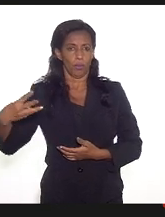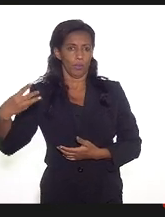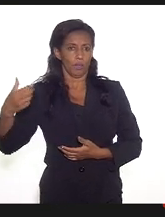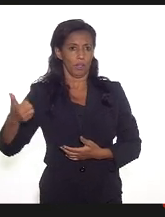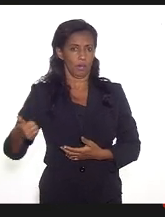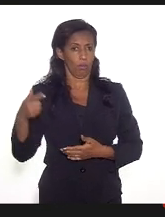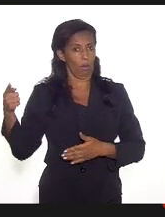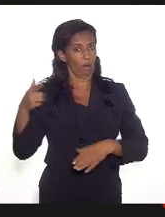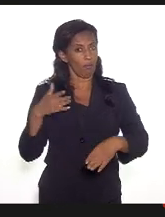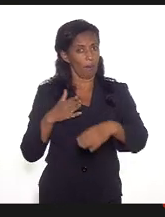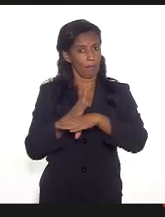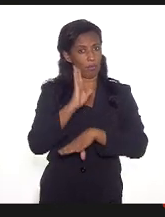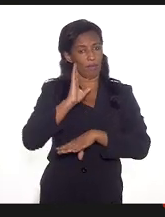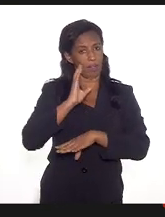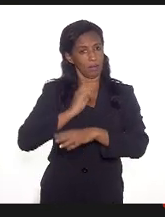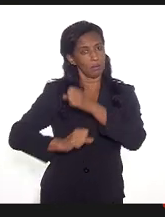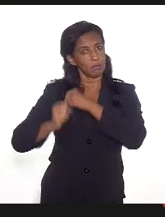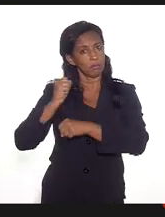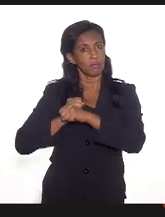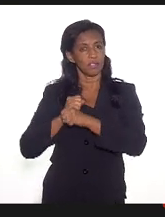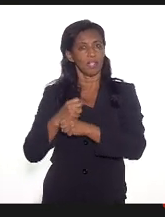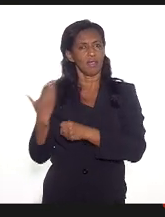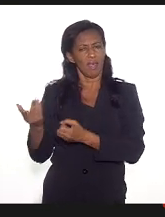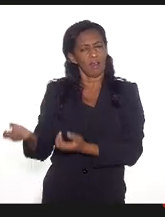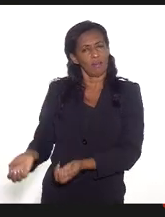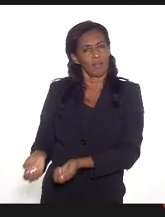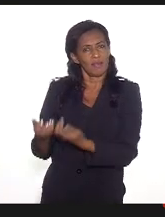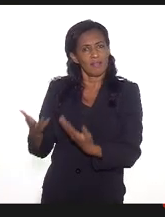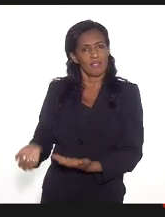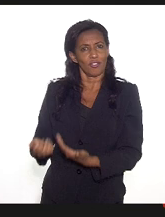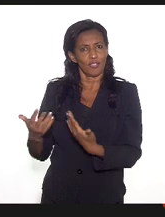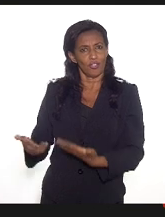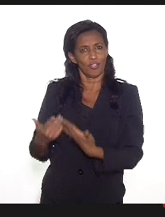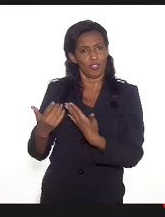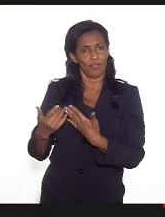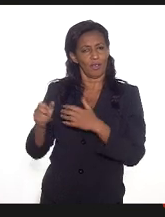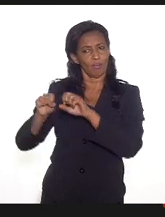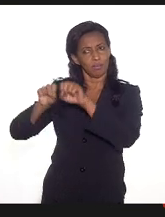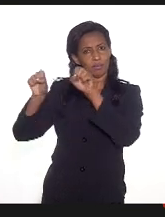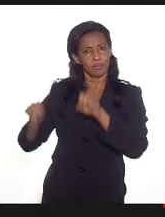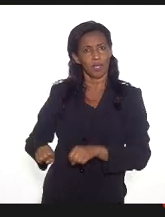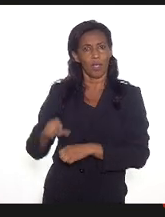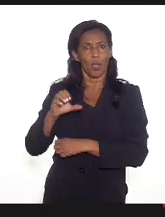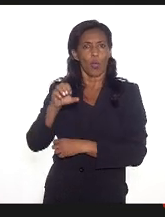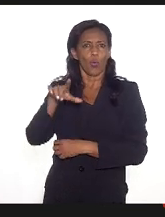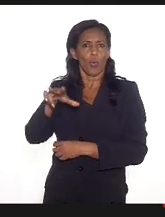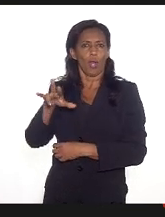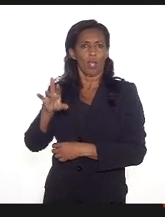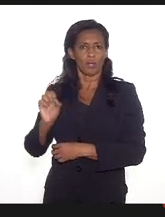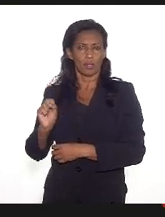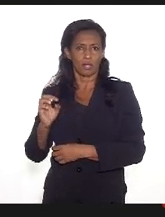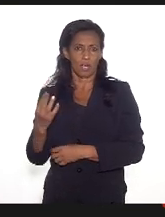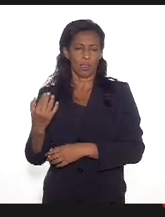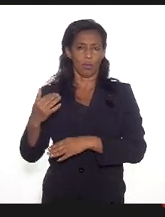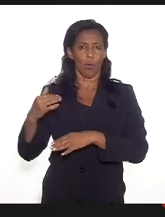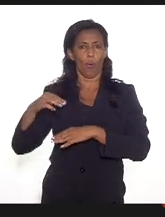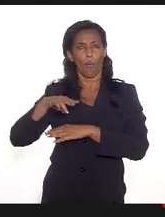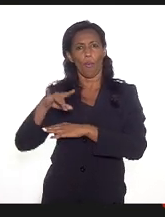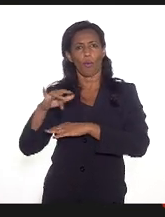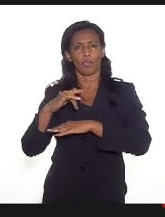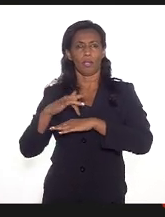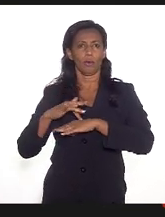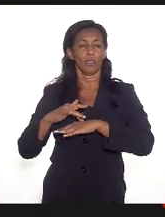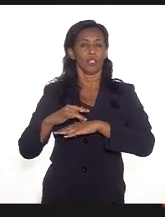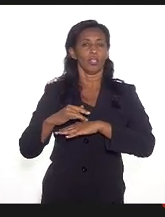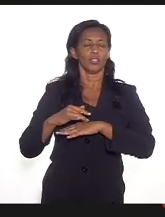Ela foi aprovada no passado e ela também incentiva a estruturação de clusters como modelo de desenvolvimento.